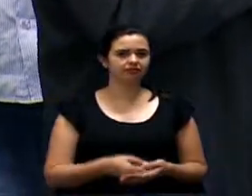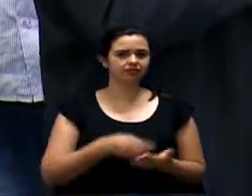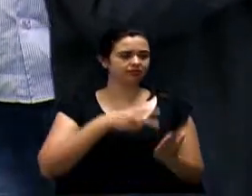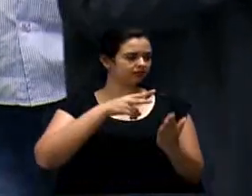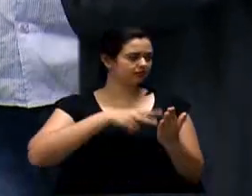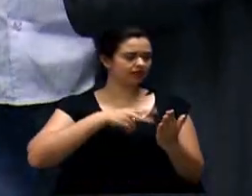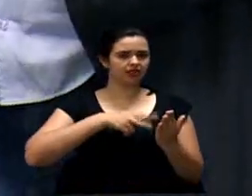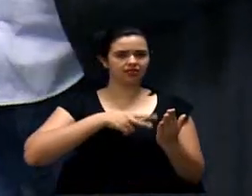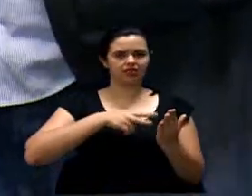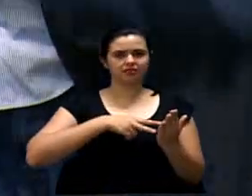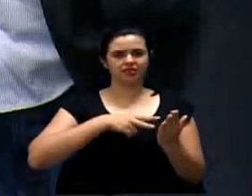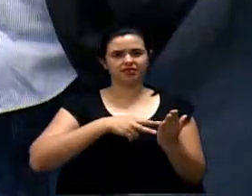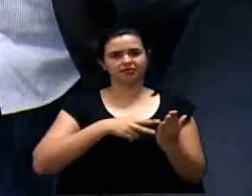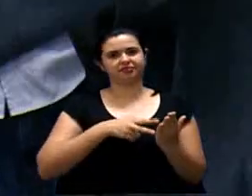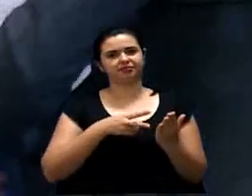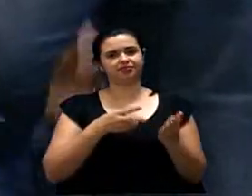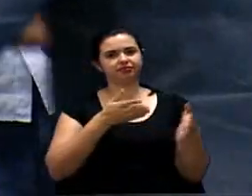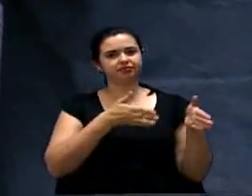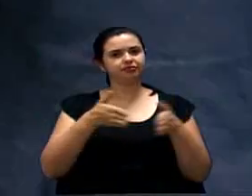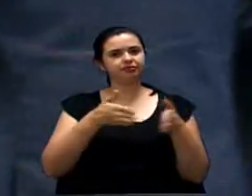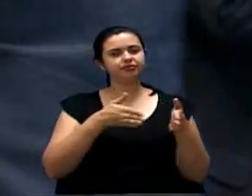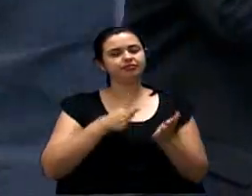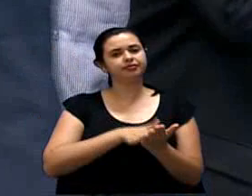votos e congratulações ao nosso amigo.